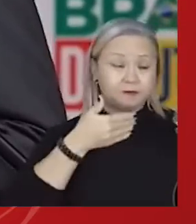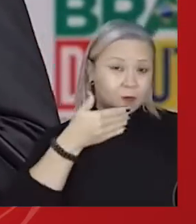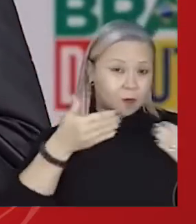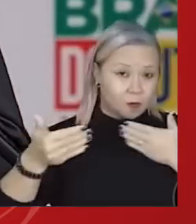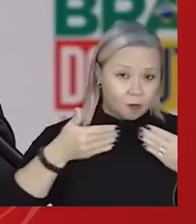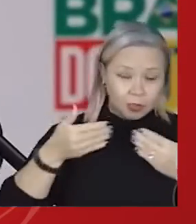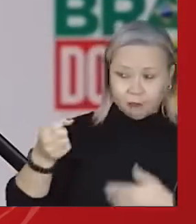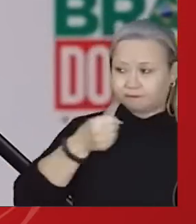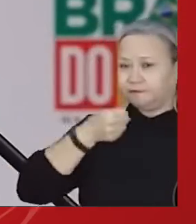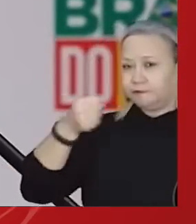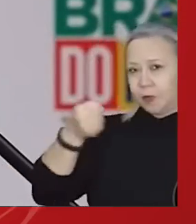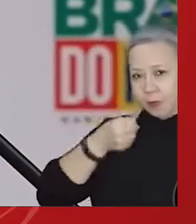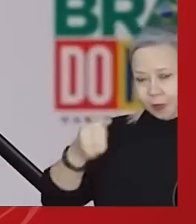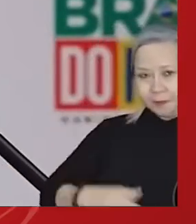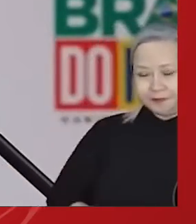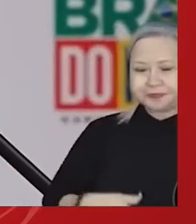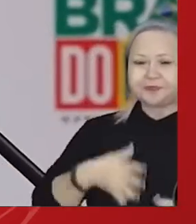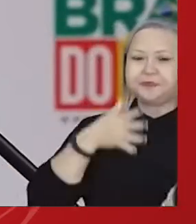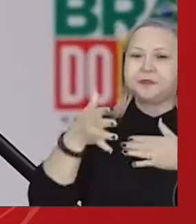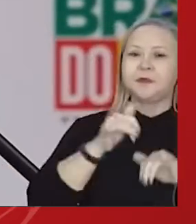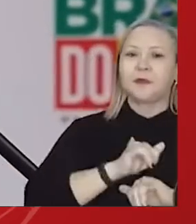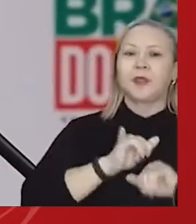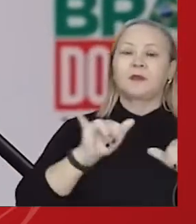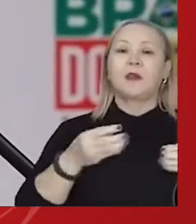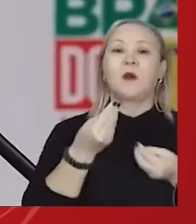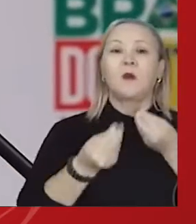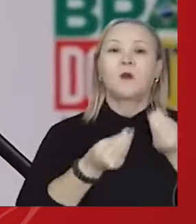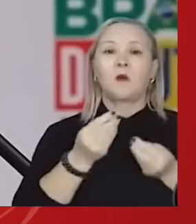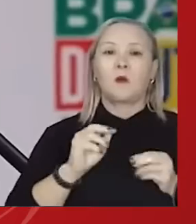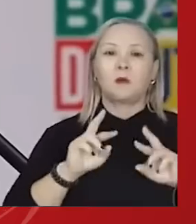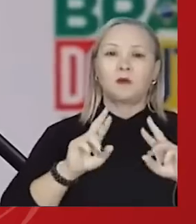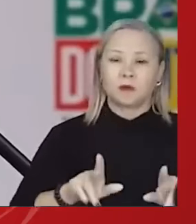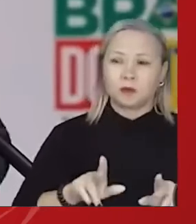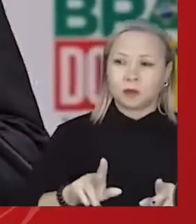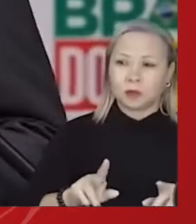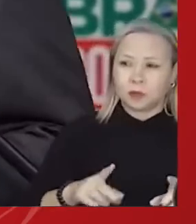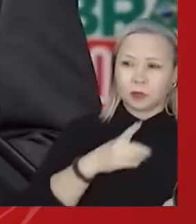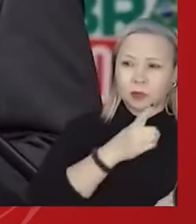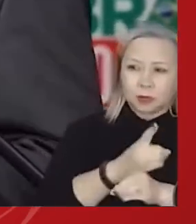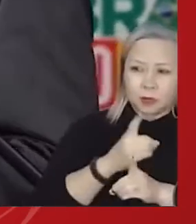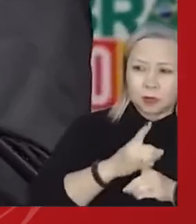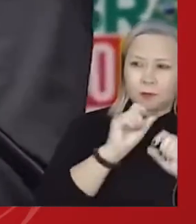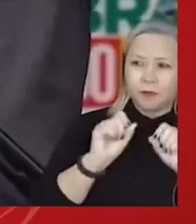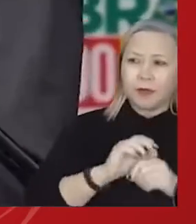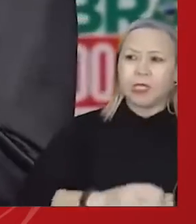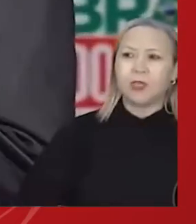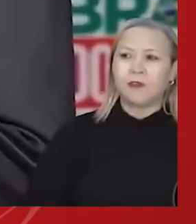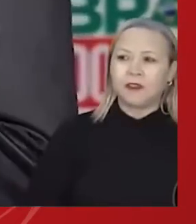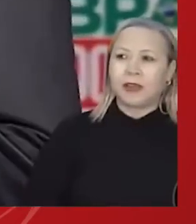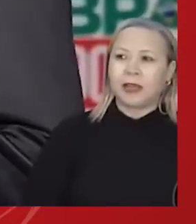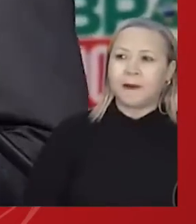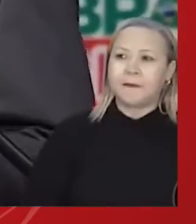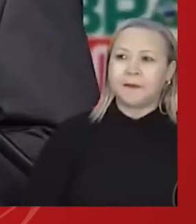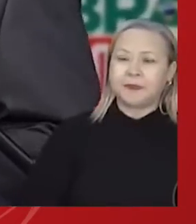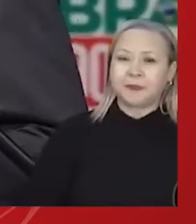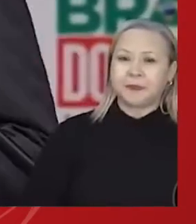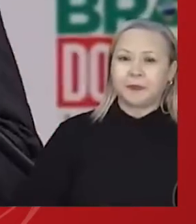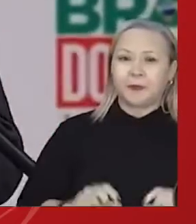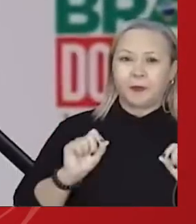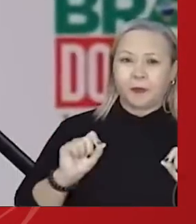com a imprensa e dizer para vocês como é que nós encontramos o país, como é que nós encontramos a finança do